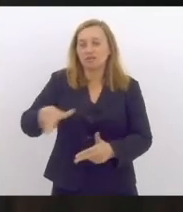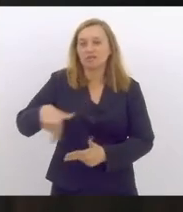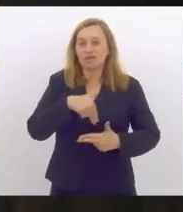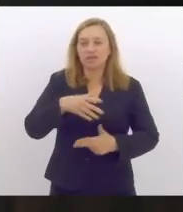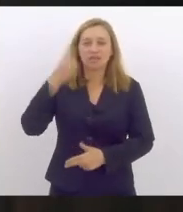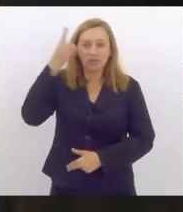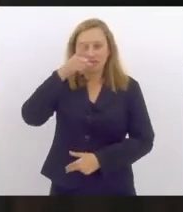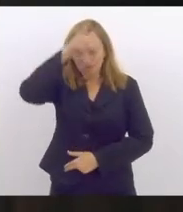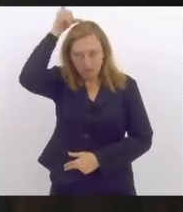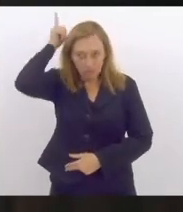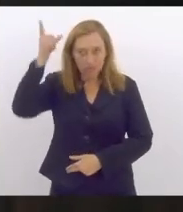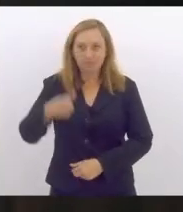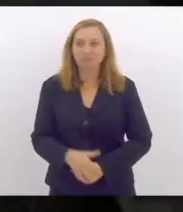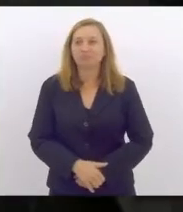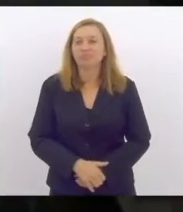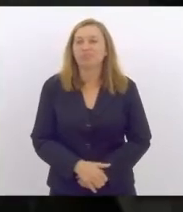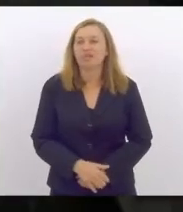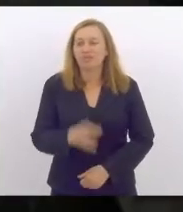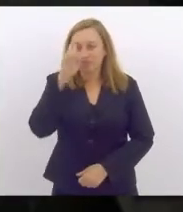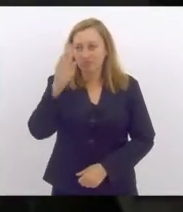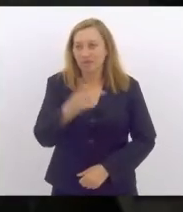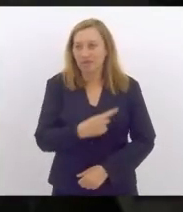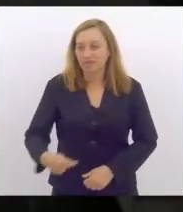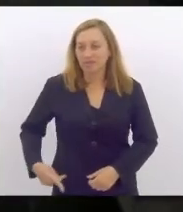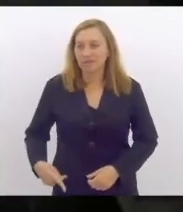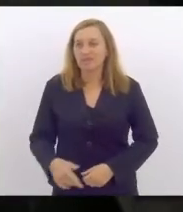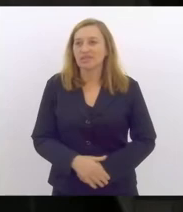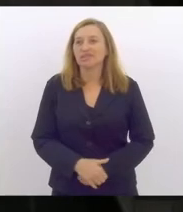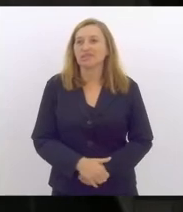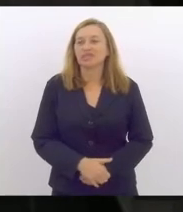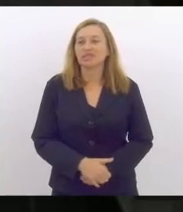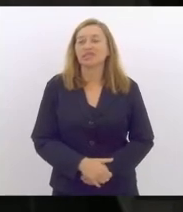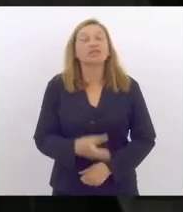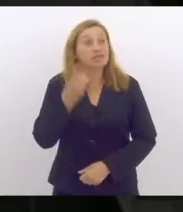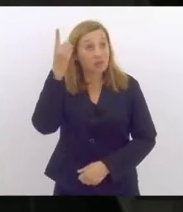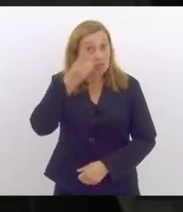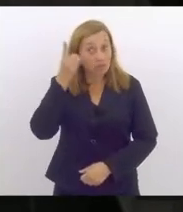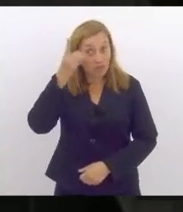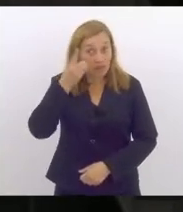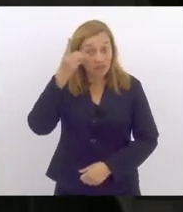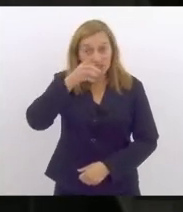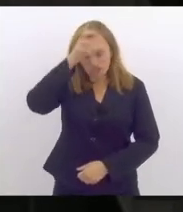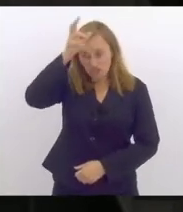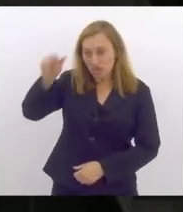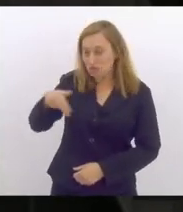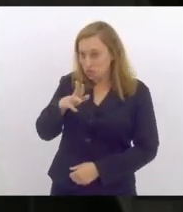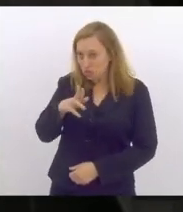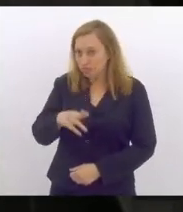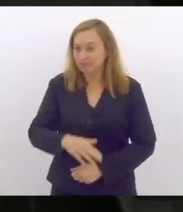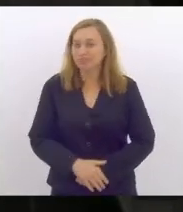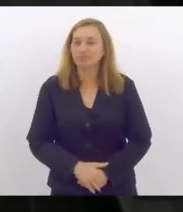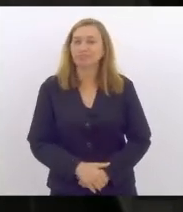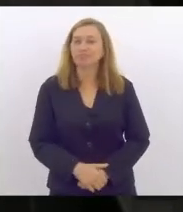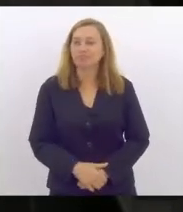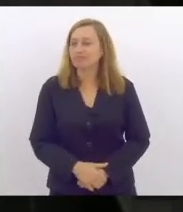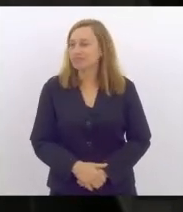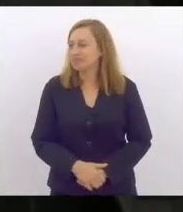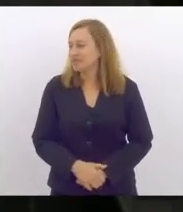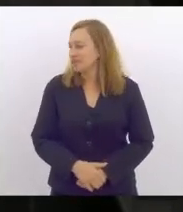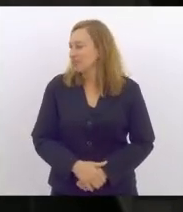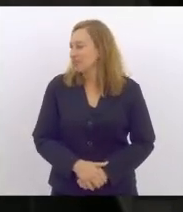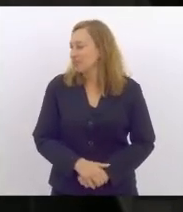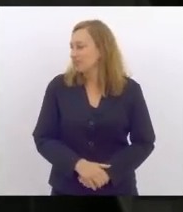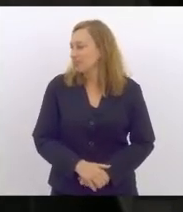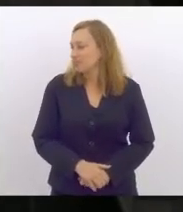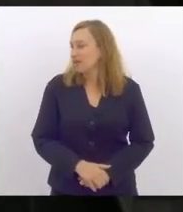deputado Luiz Paulo. Senhora presidente, deputada Tia Ju, é